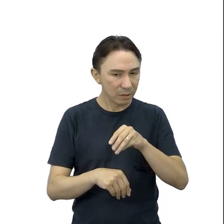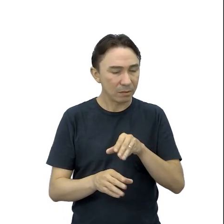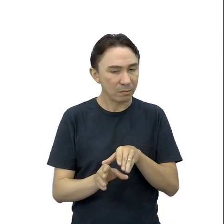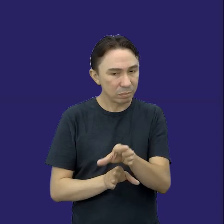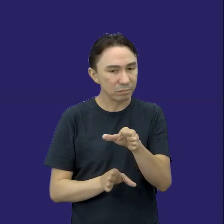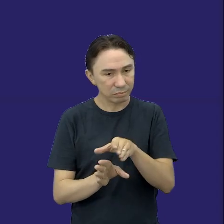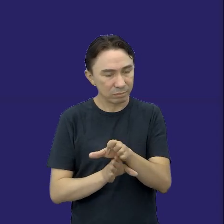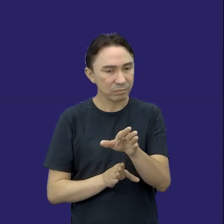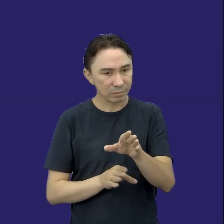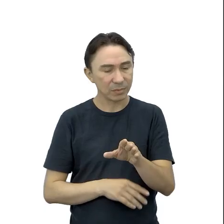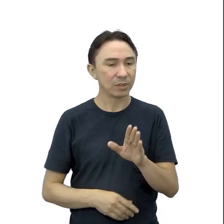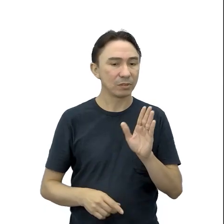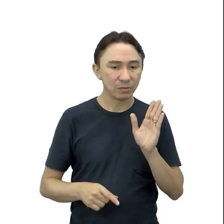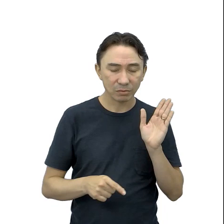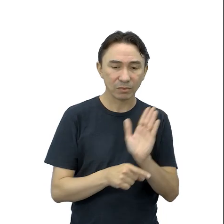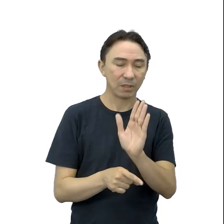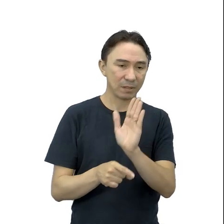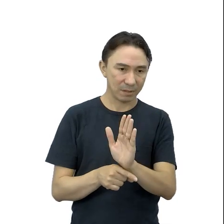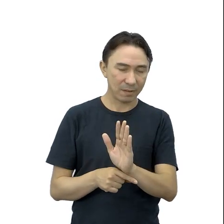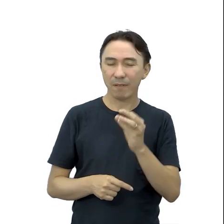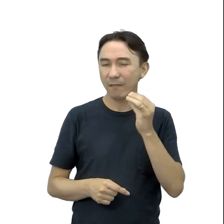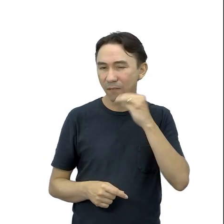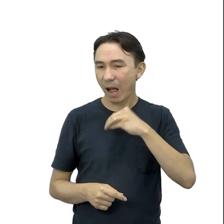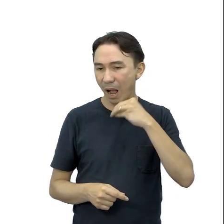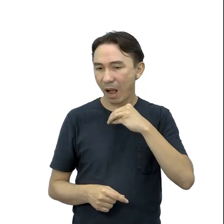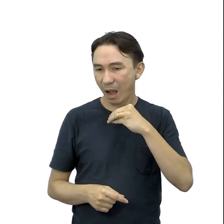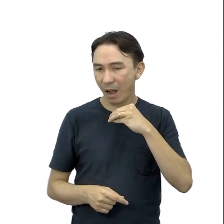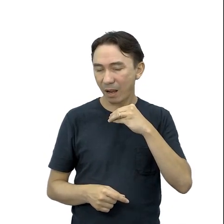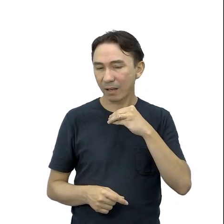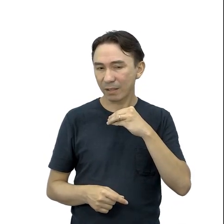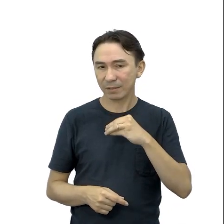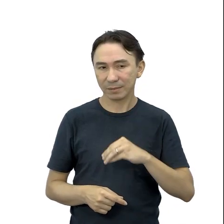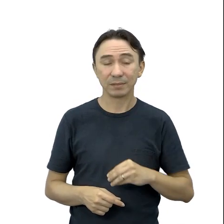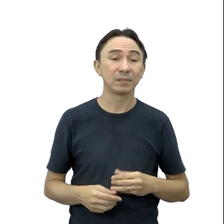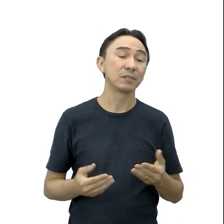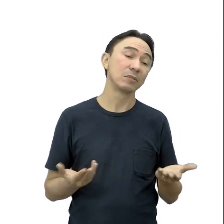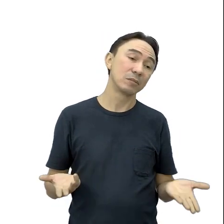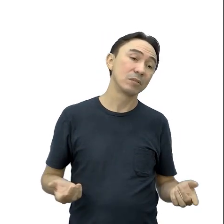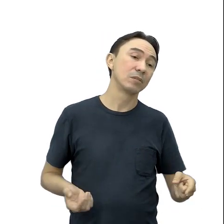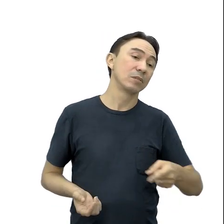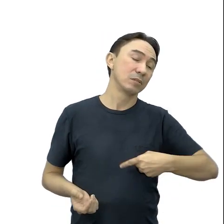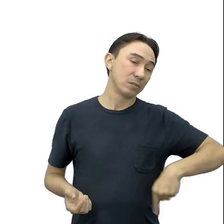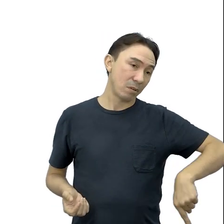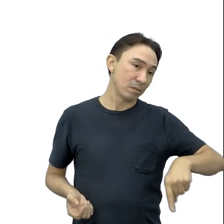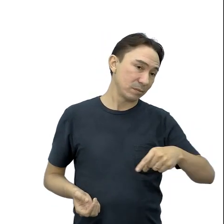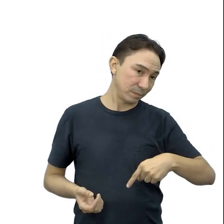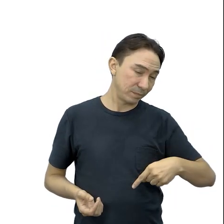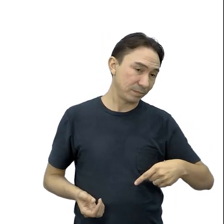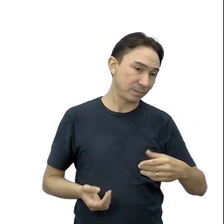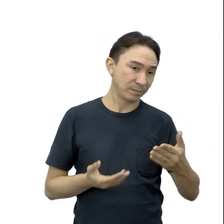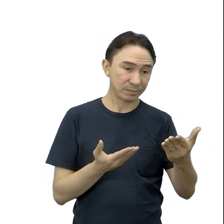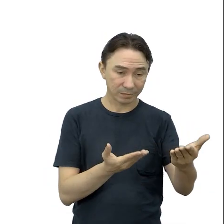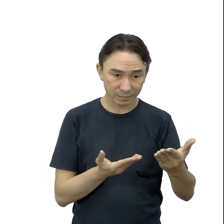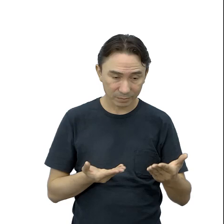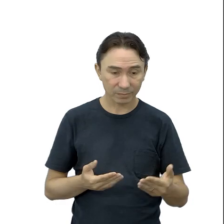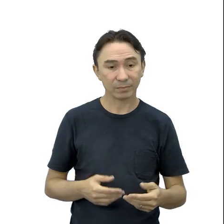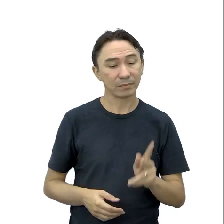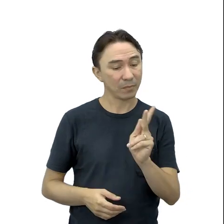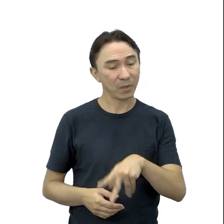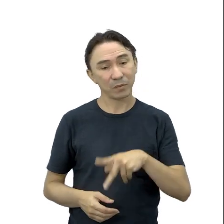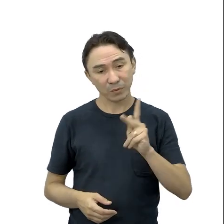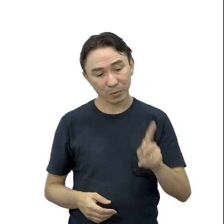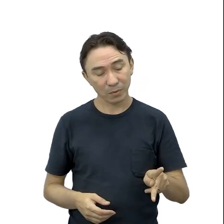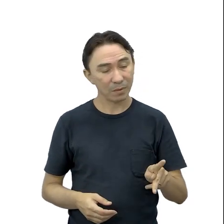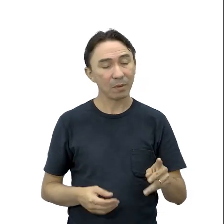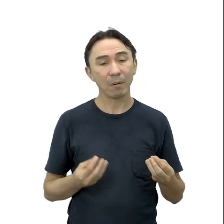essas fragilidades, tá bom? Então, a gente convida, né, os professores, né,